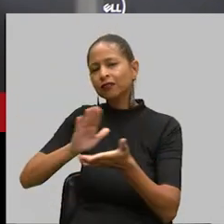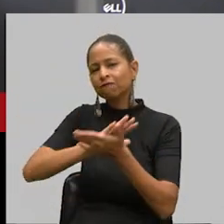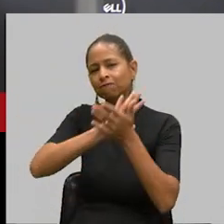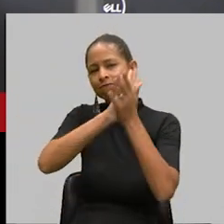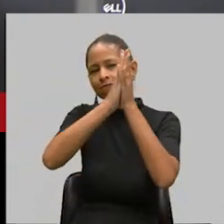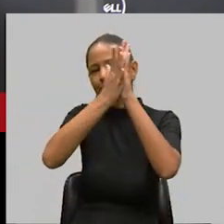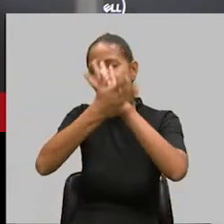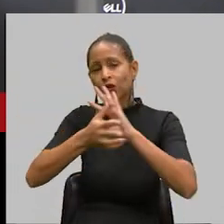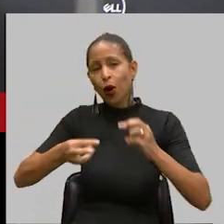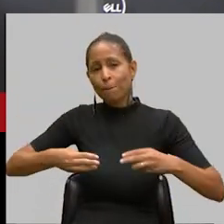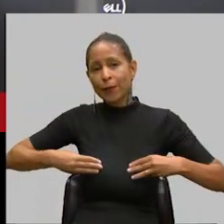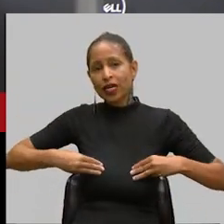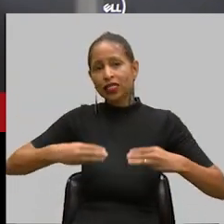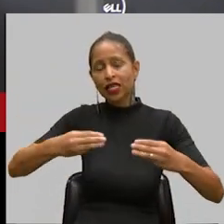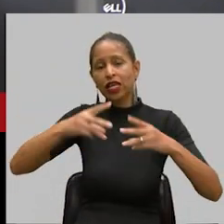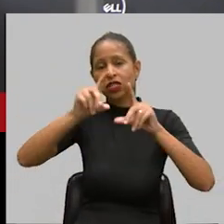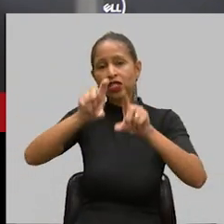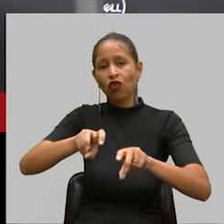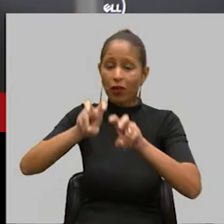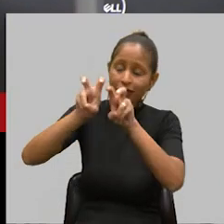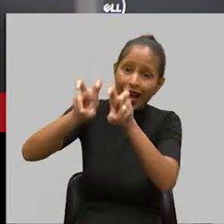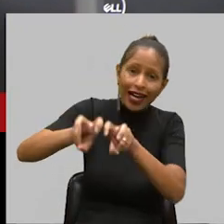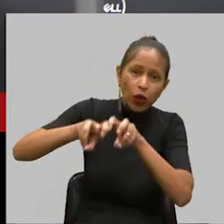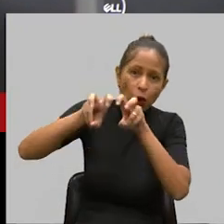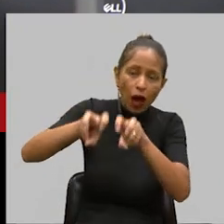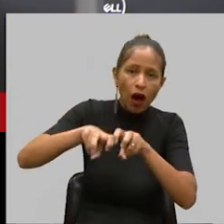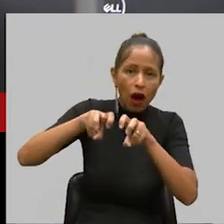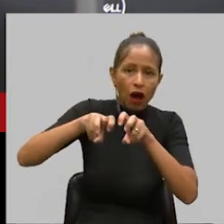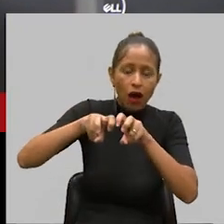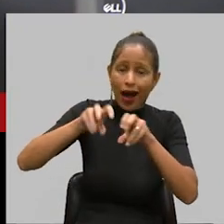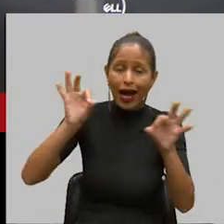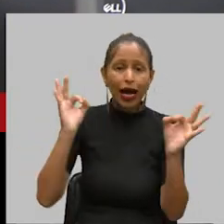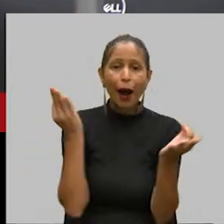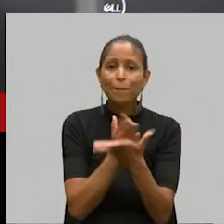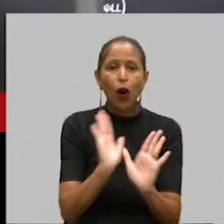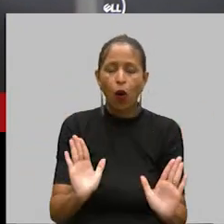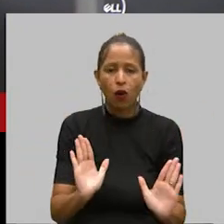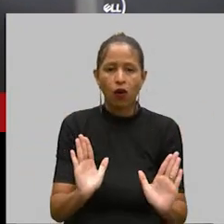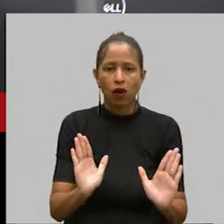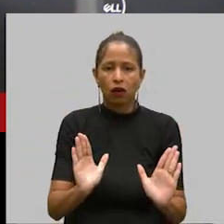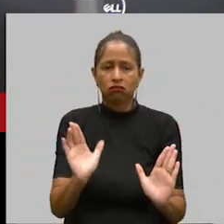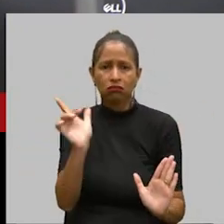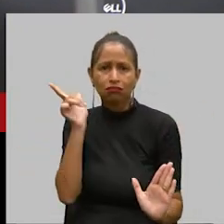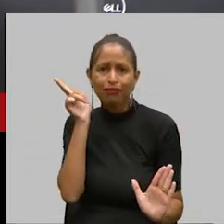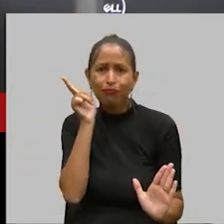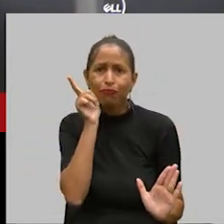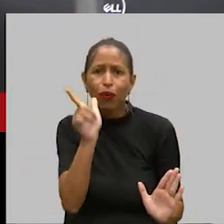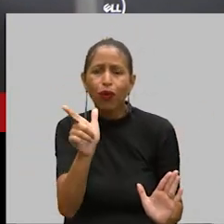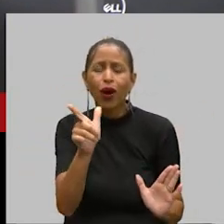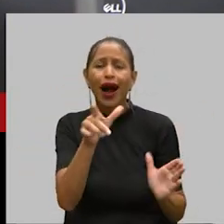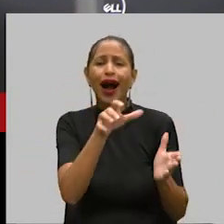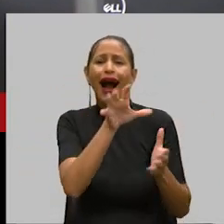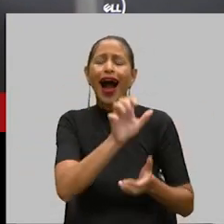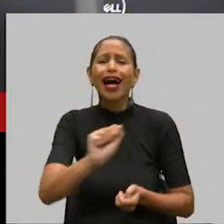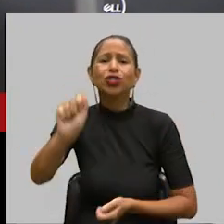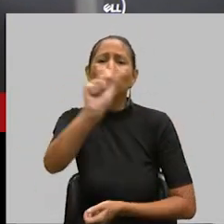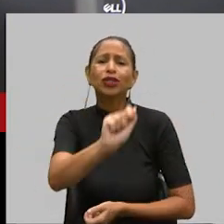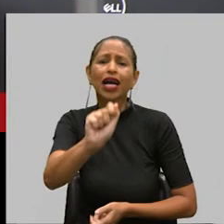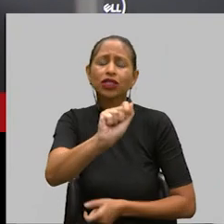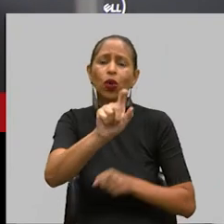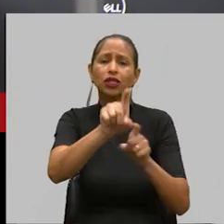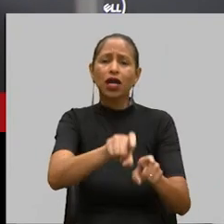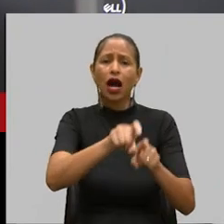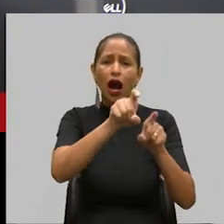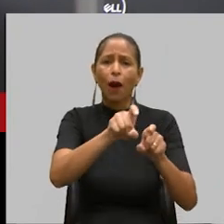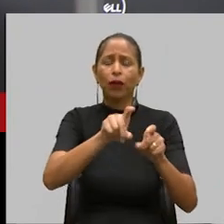ministério Movimento Agrário o ministério de Desenvolvimento Agrário sempre foi uma conquista das associações do campo